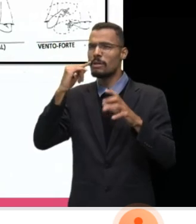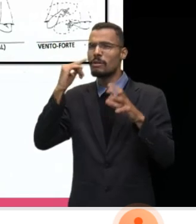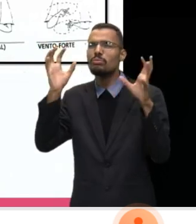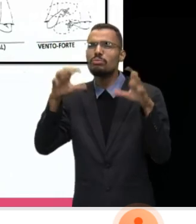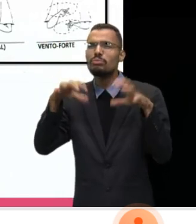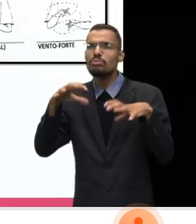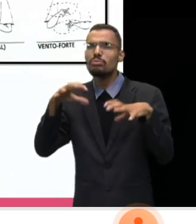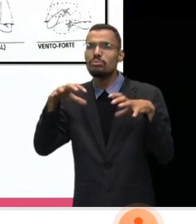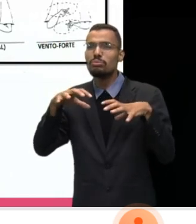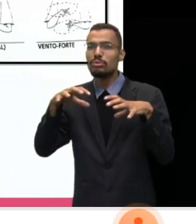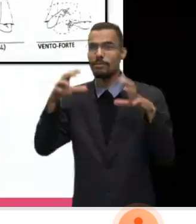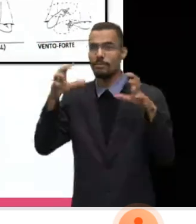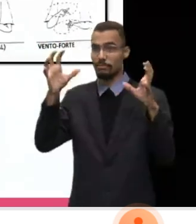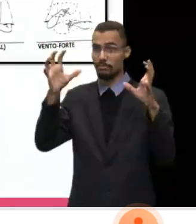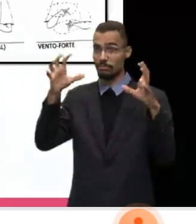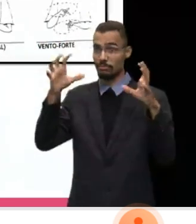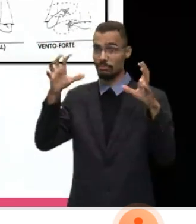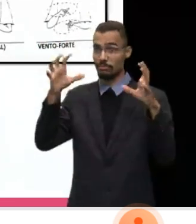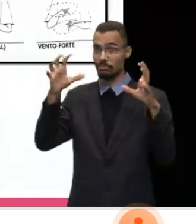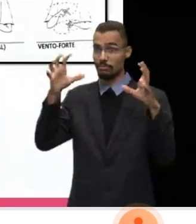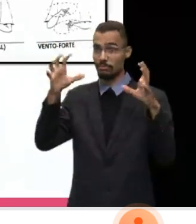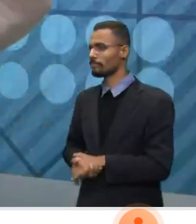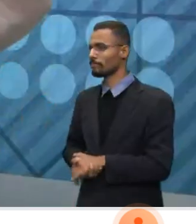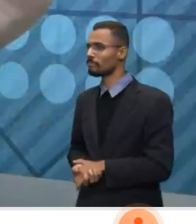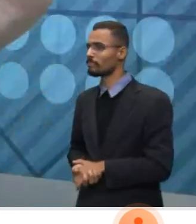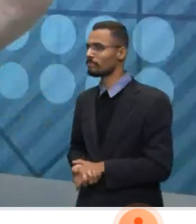acréscimo. Choveu pouco, né?